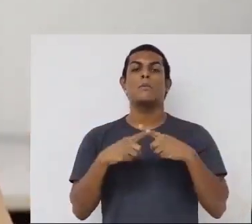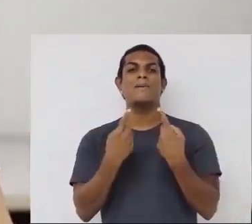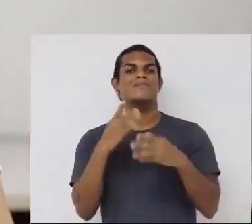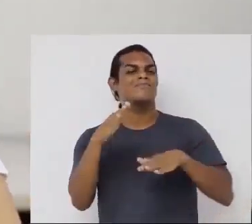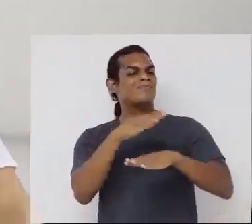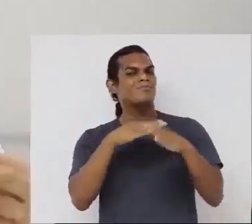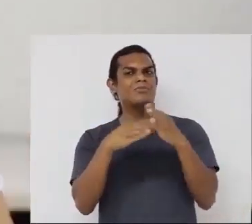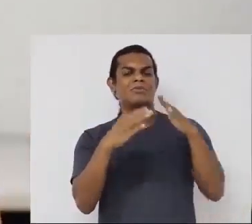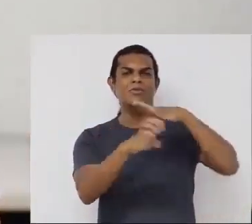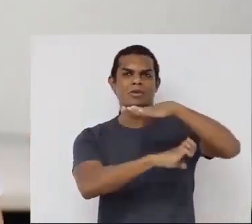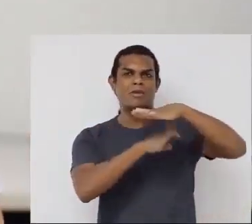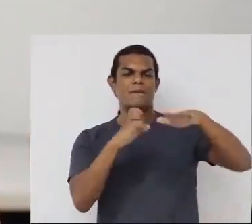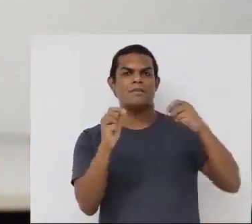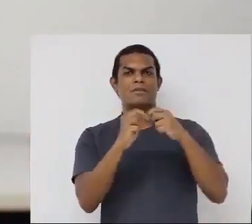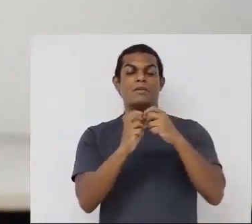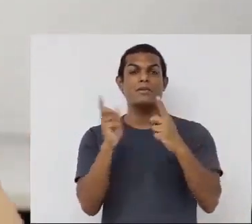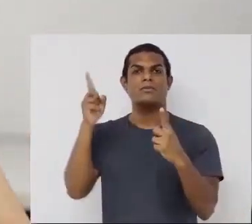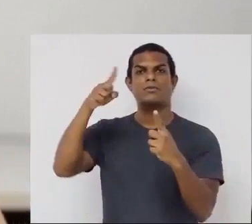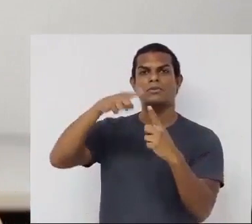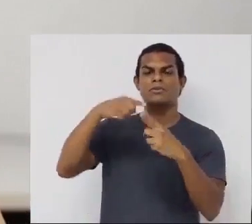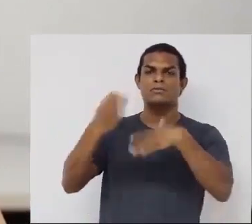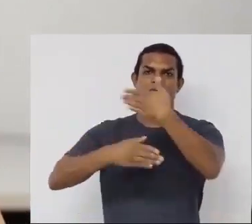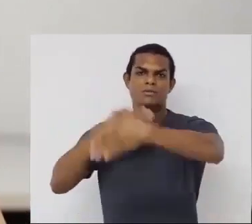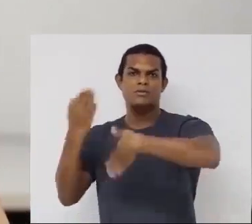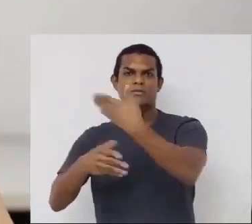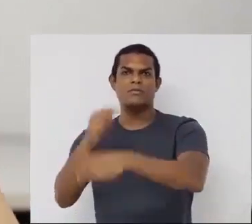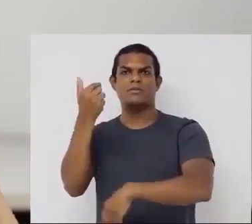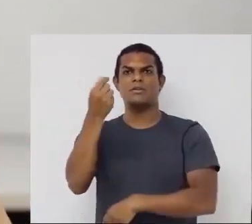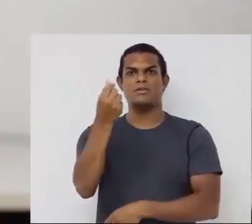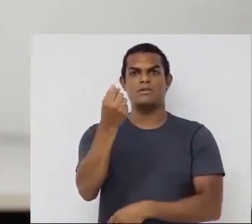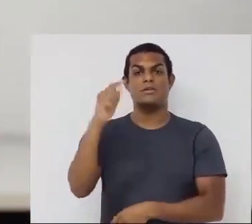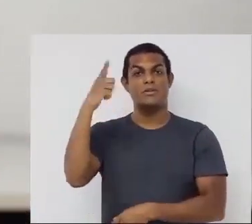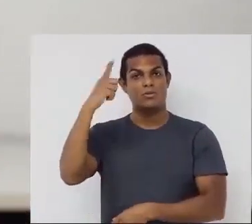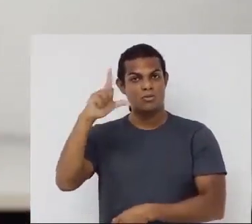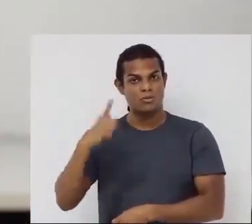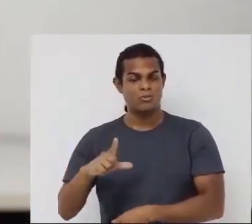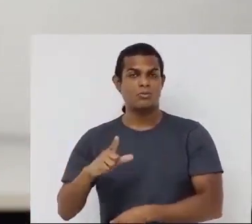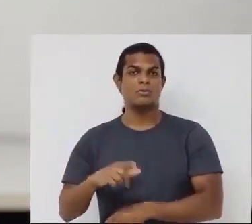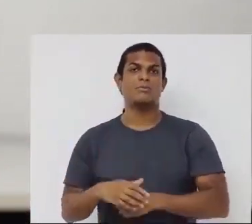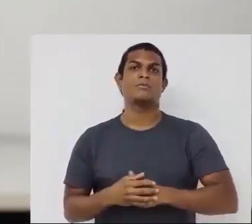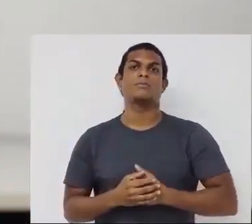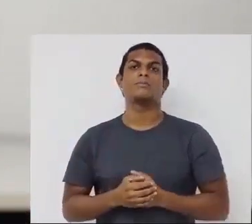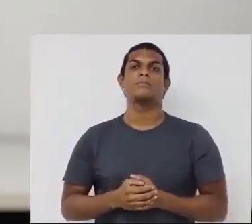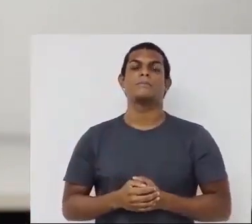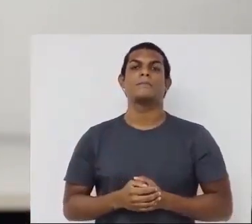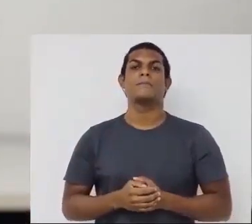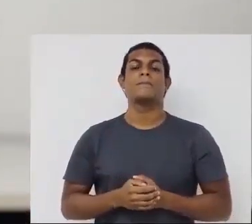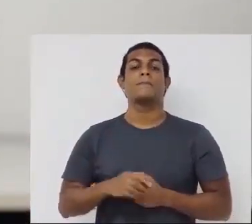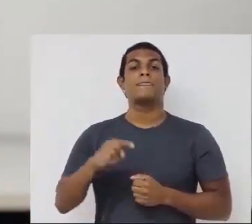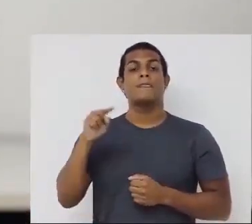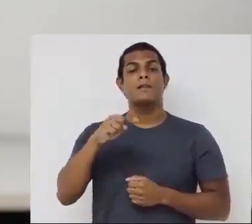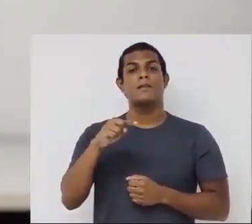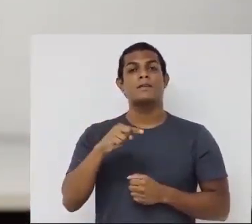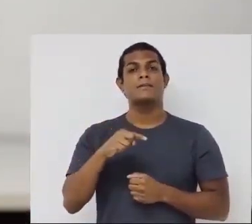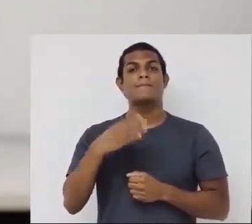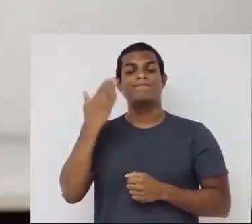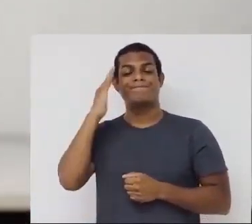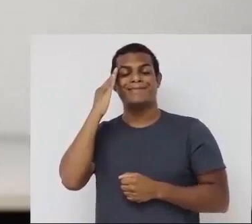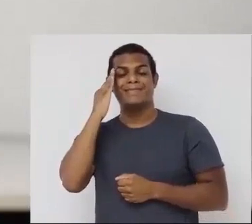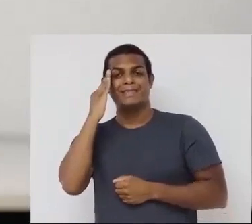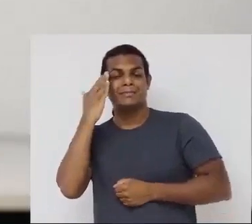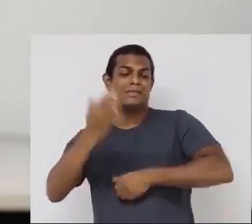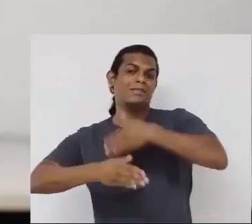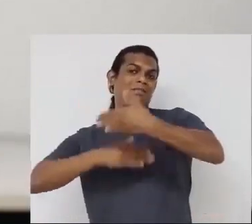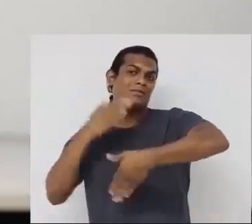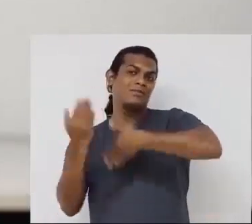faz, faz com o objetivo de gerar lucro. E é esse entendimento de gerar lucro que eu preciso